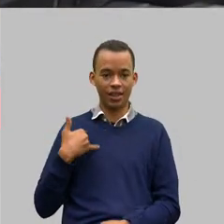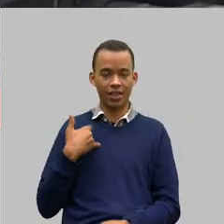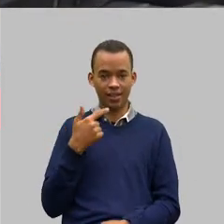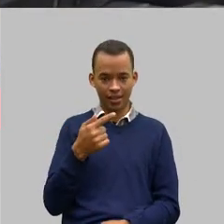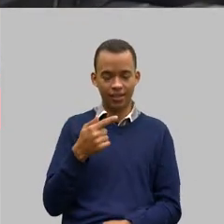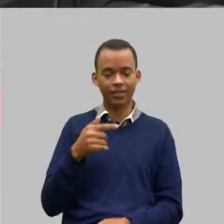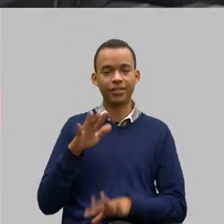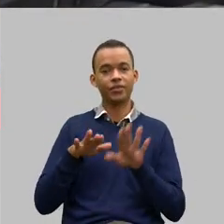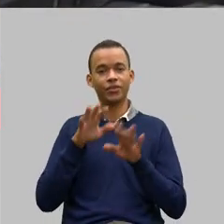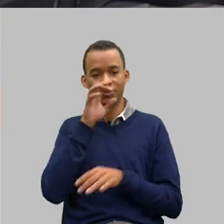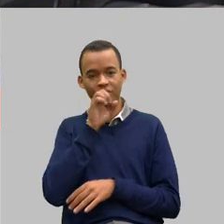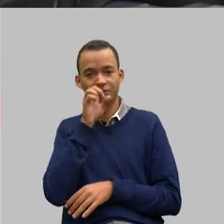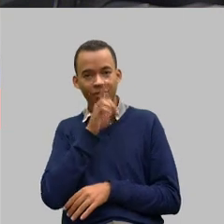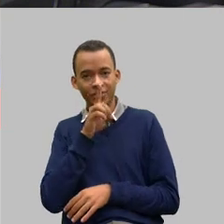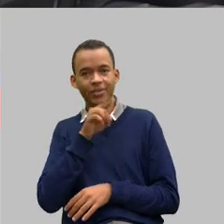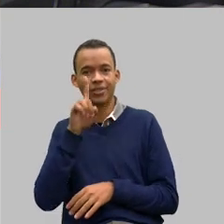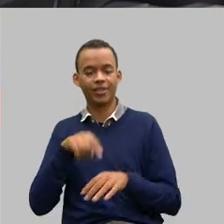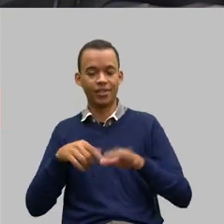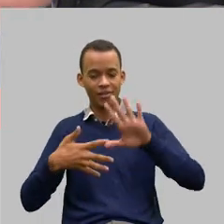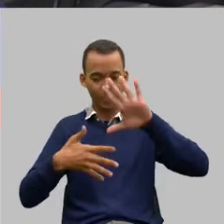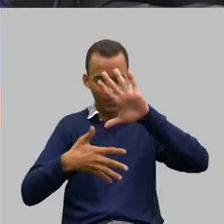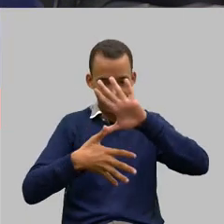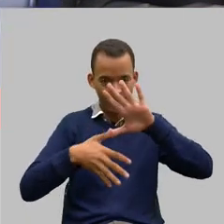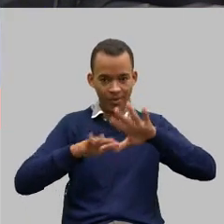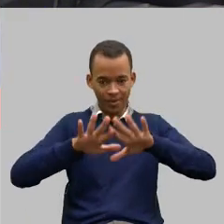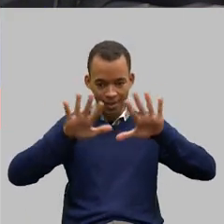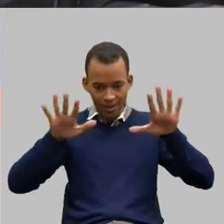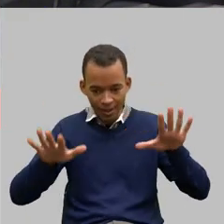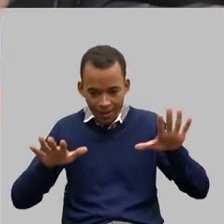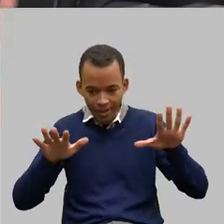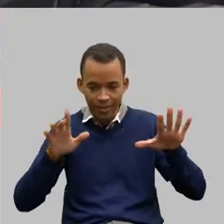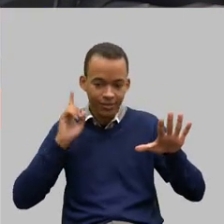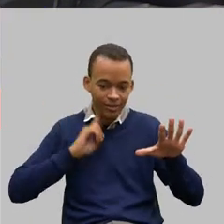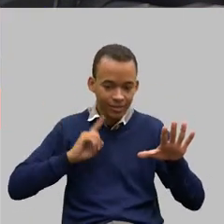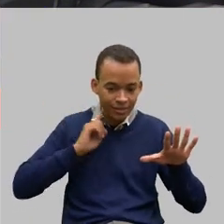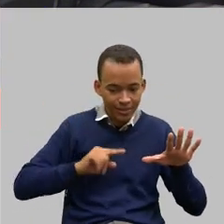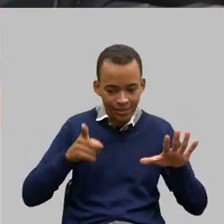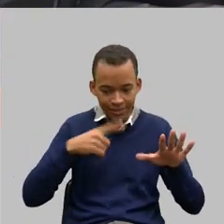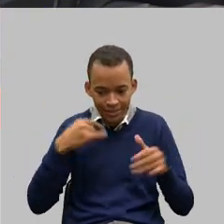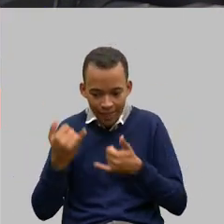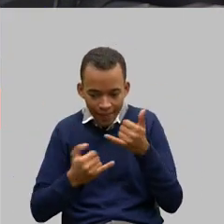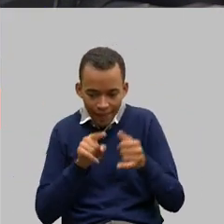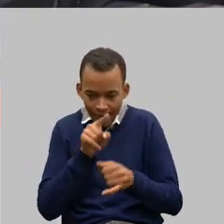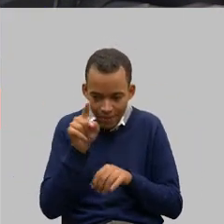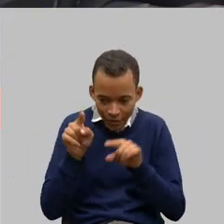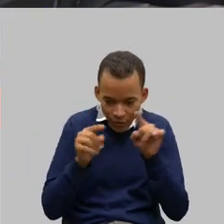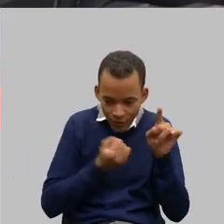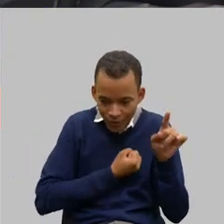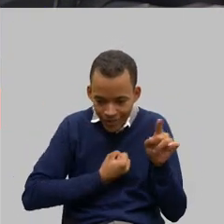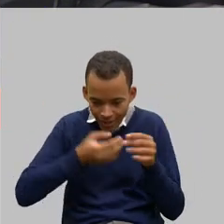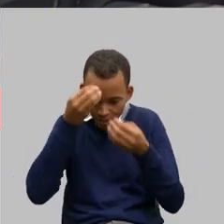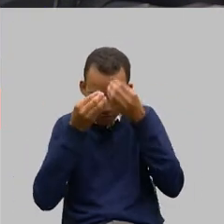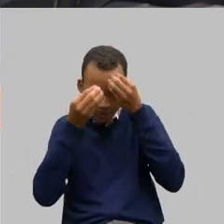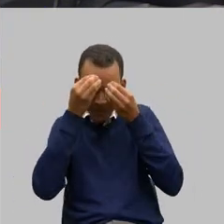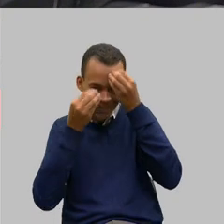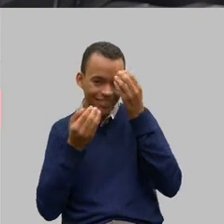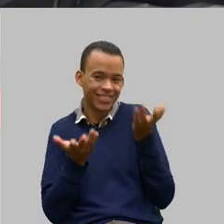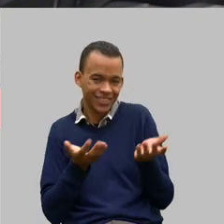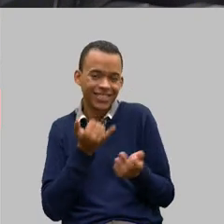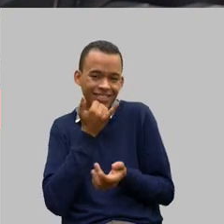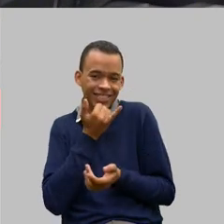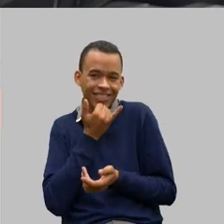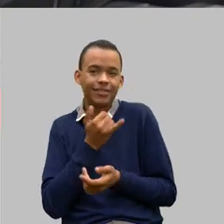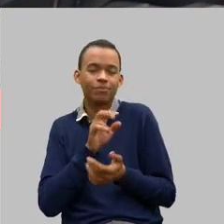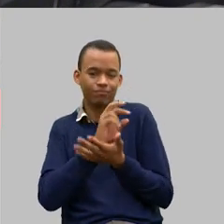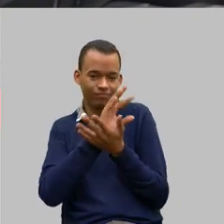semana Nossa brincadeira hoje em dia é abrir o mapa de Minas lá e porque muita Rodovia para gravar mas vou ver se eu peguei tudo aqui sen não você mas o o